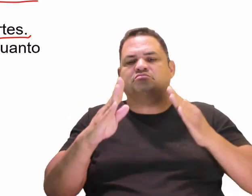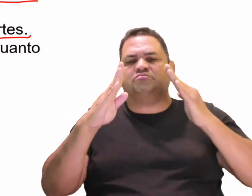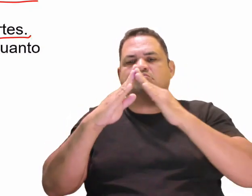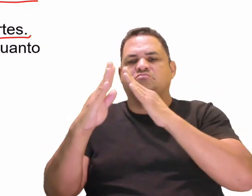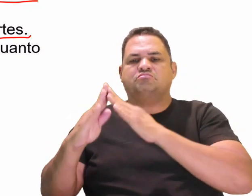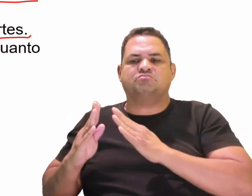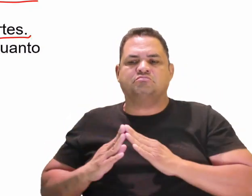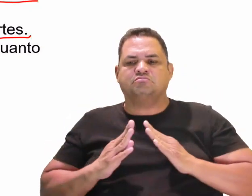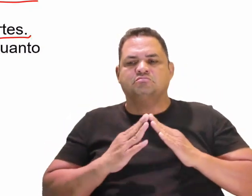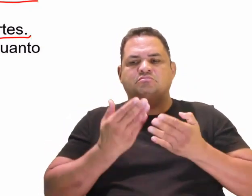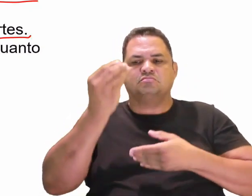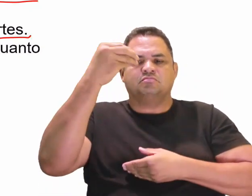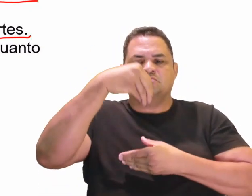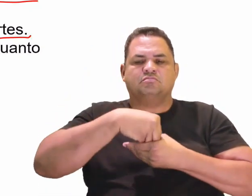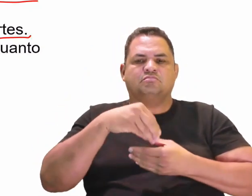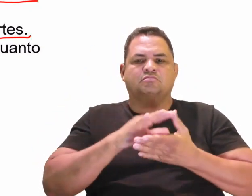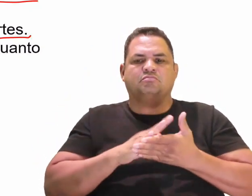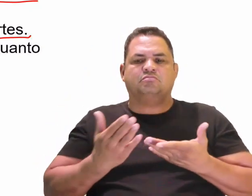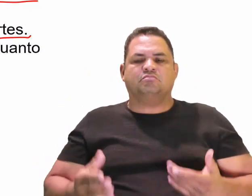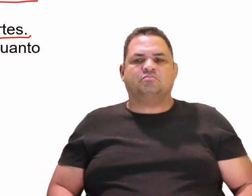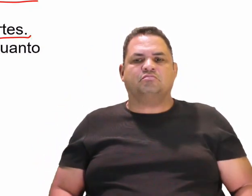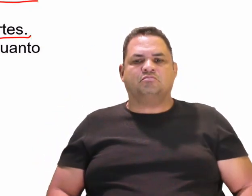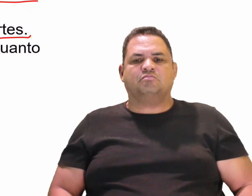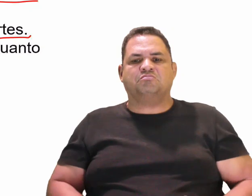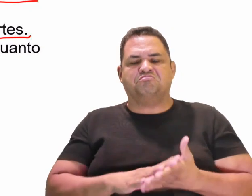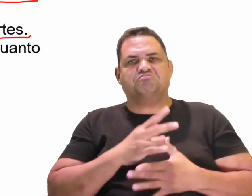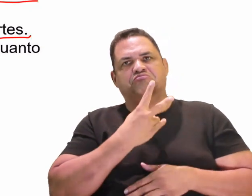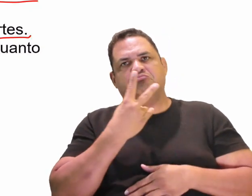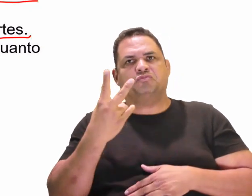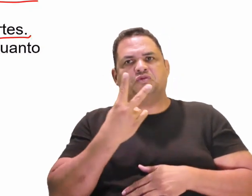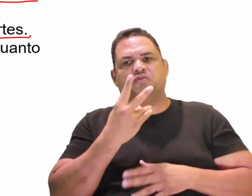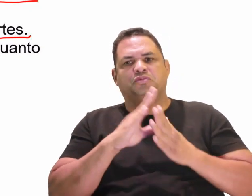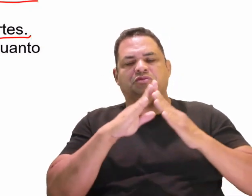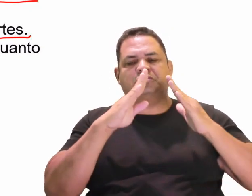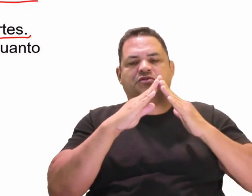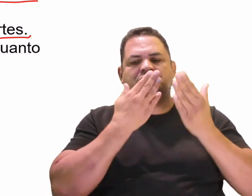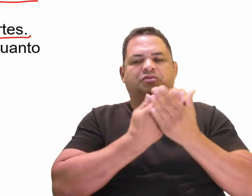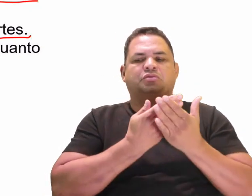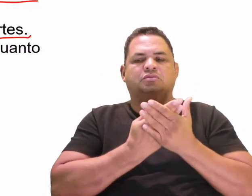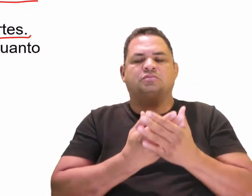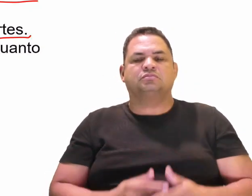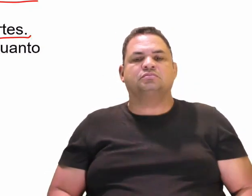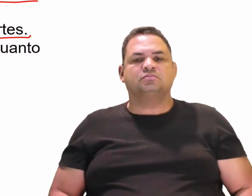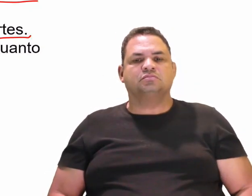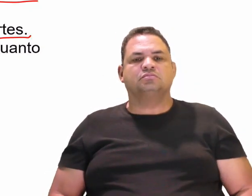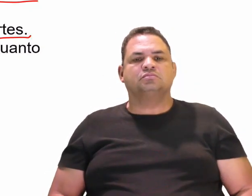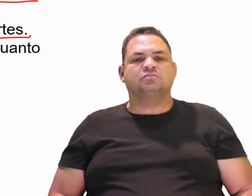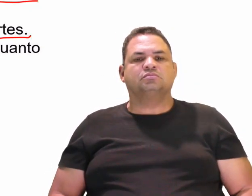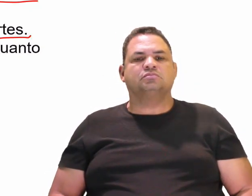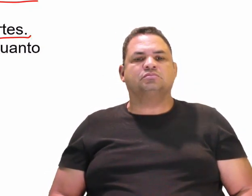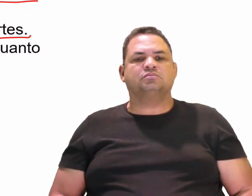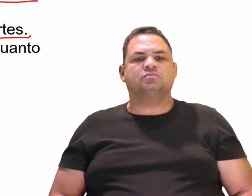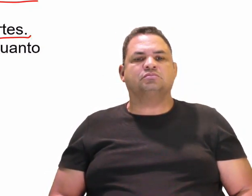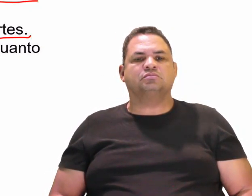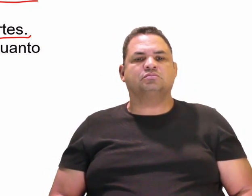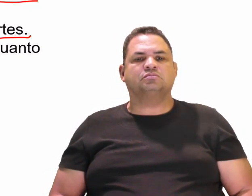escola, e interescolares, entre duas ou mais escolas. Many schools...